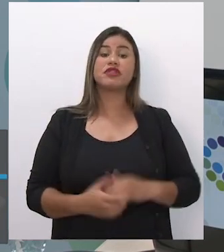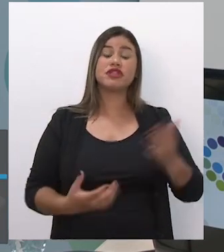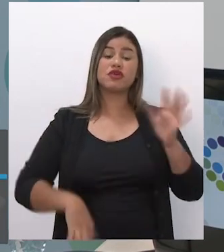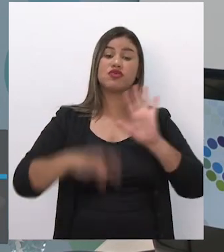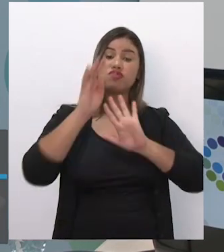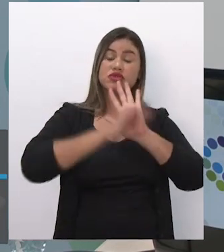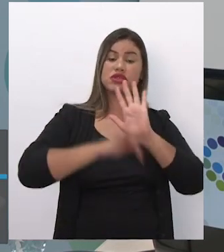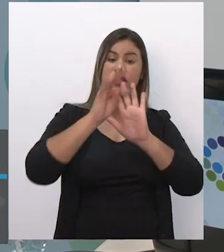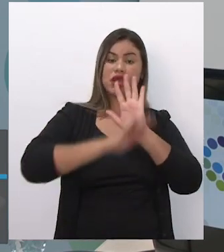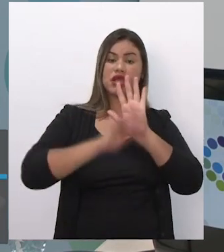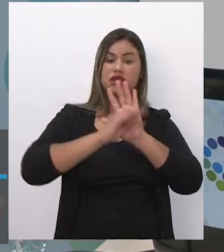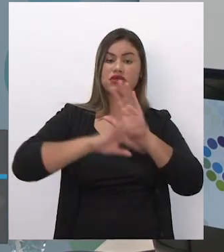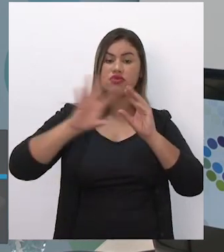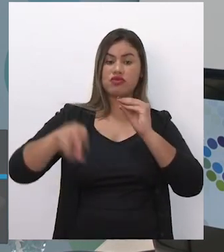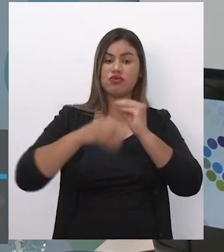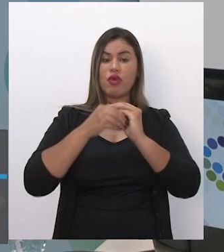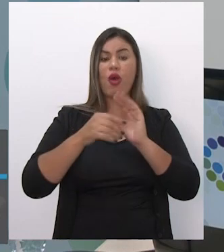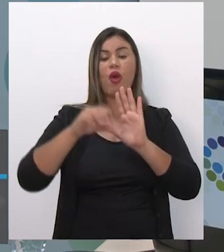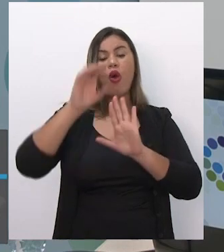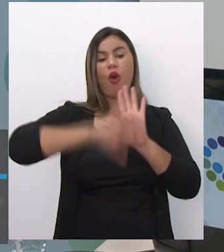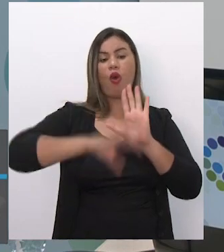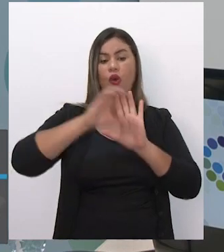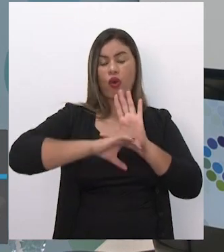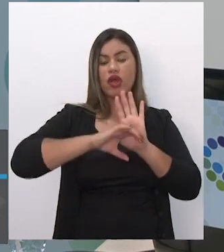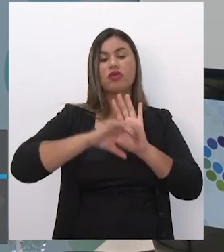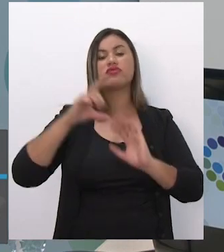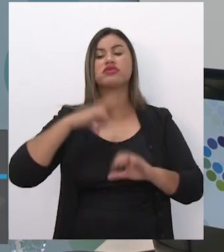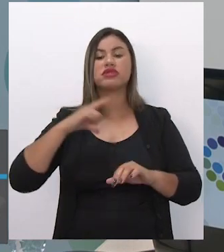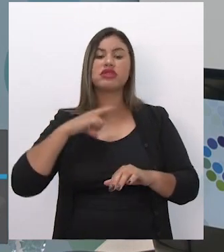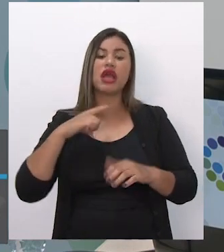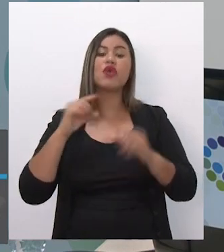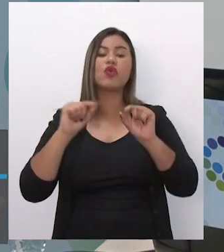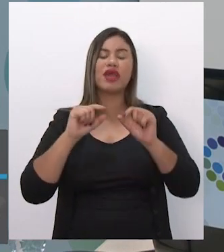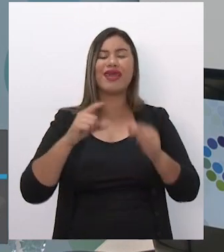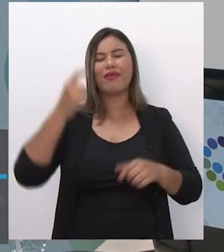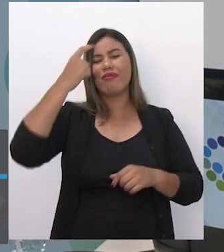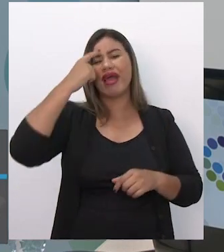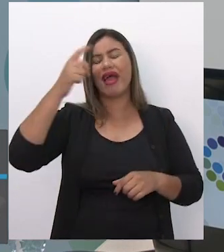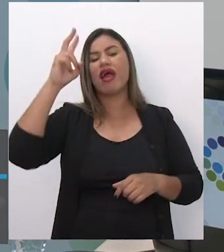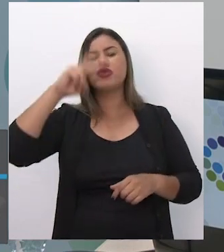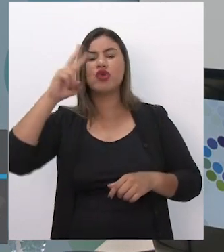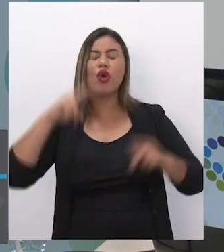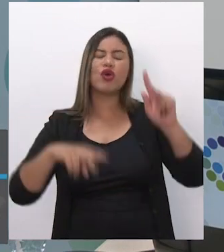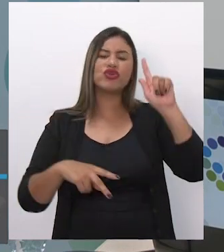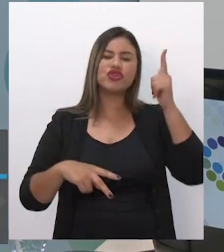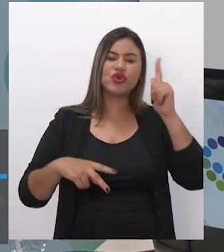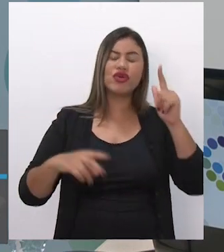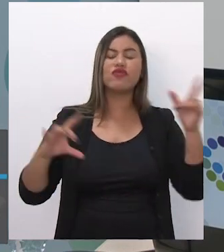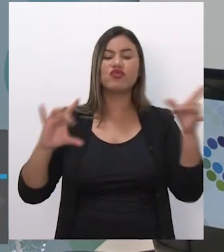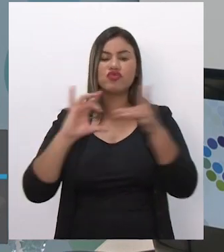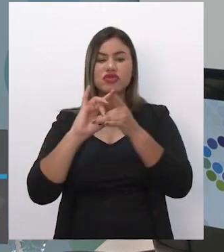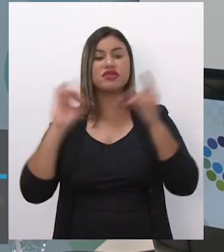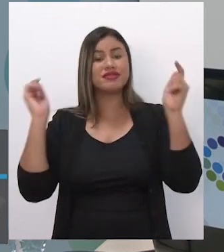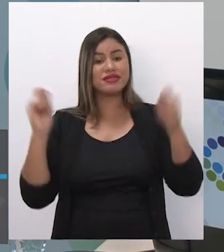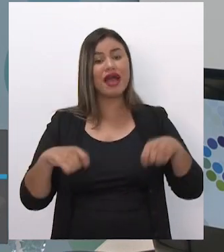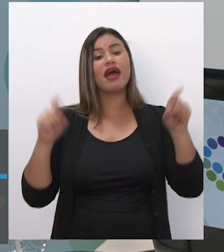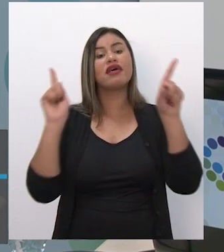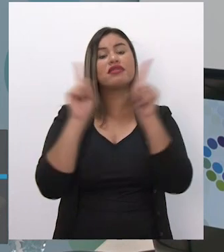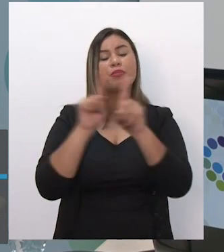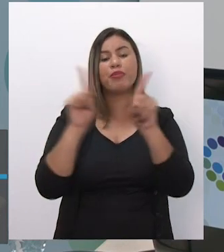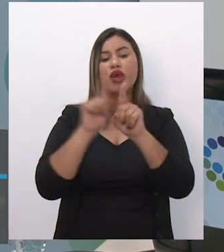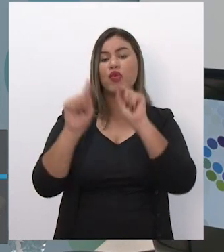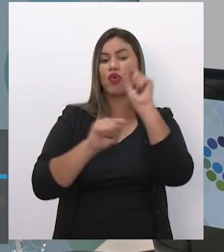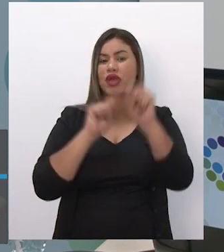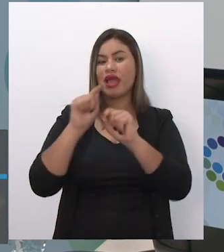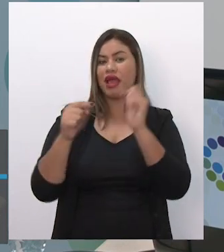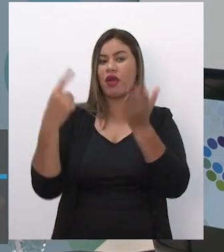né, introdutórios do currículo, eles têm essa prerrogativa de fazer essa aproximação, mas também de mostrar qual é a linha